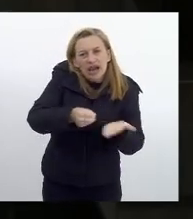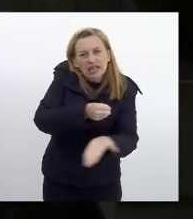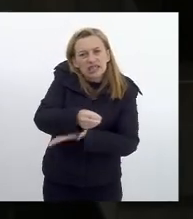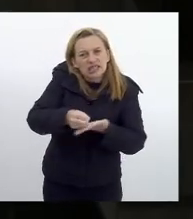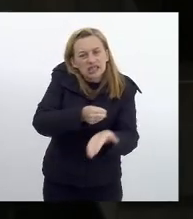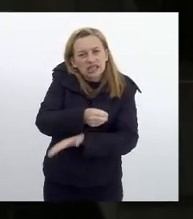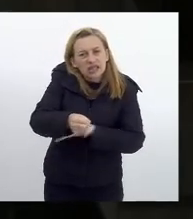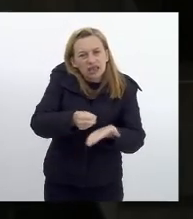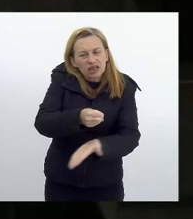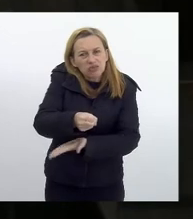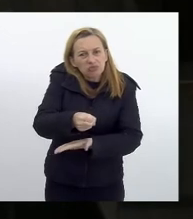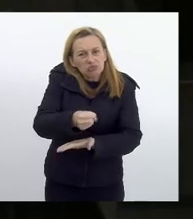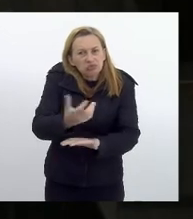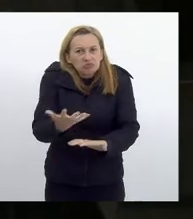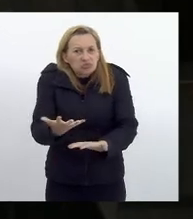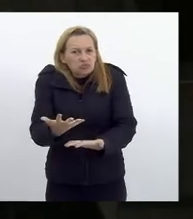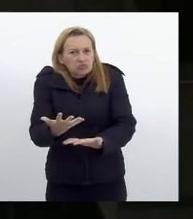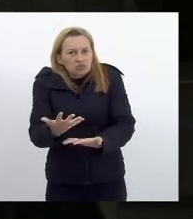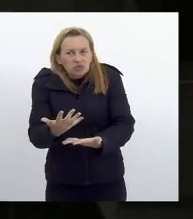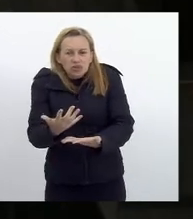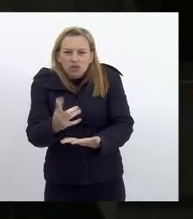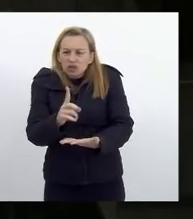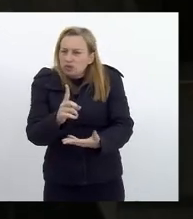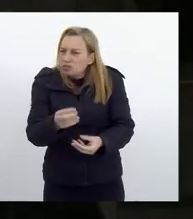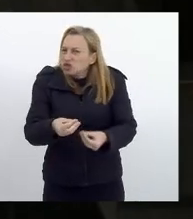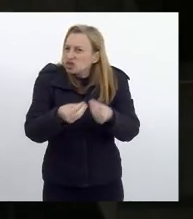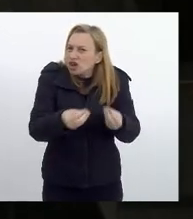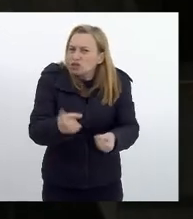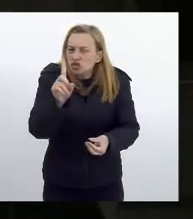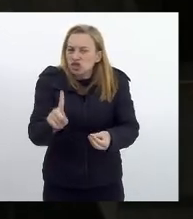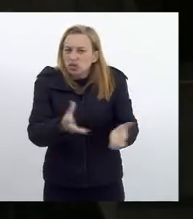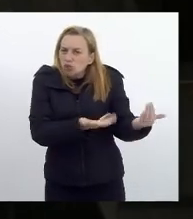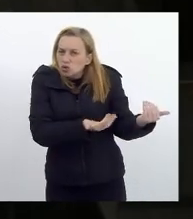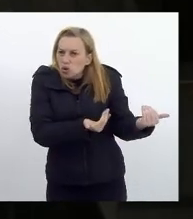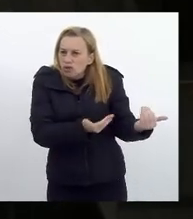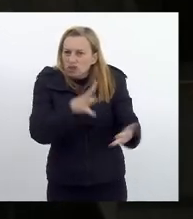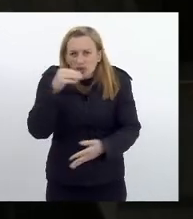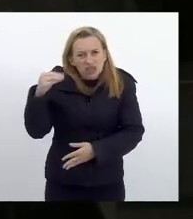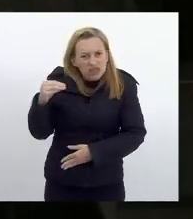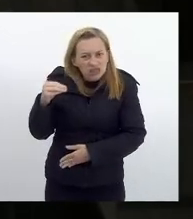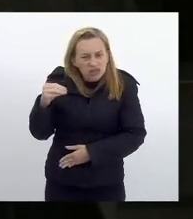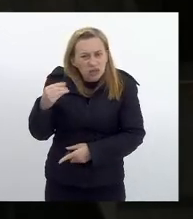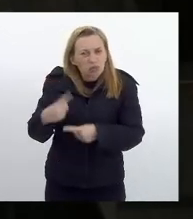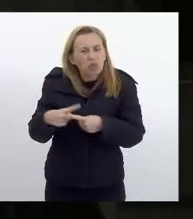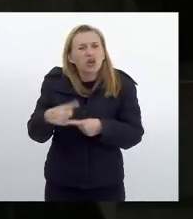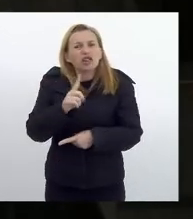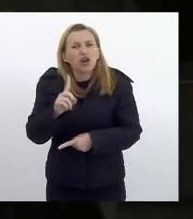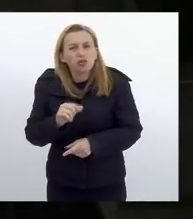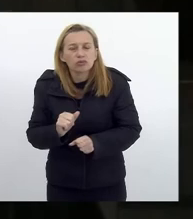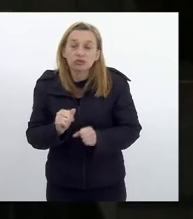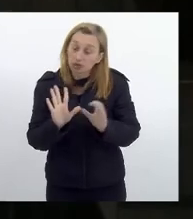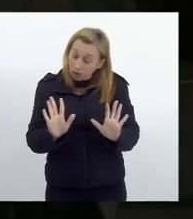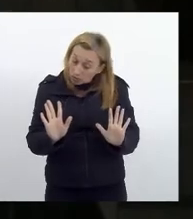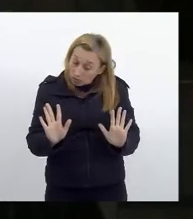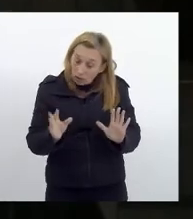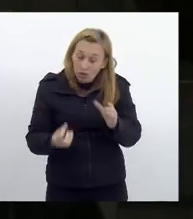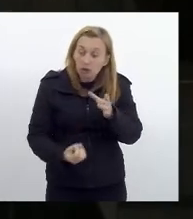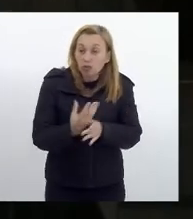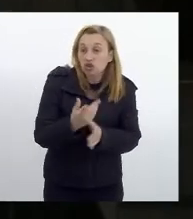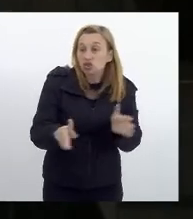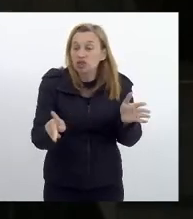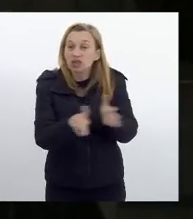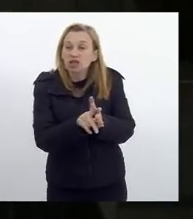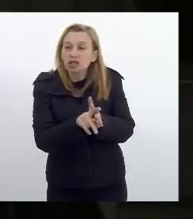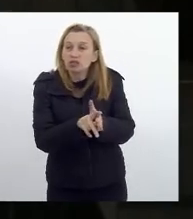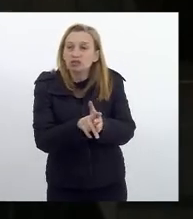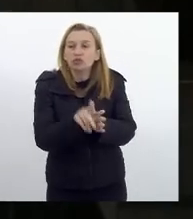nível, educação básica? Não vamos garantir isso aos nossos adolescentes e jovens? Por que não? Então fizemos esse projeto. Hoje a audiência foi